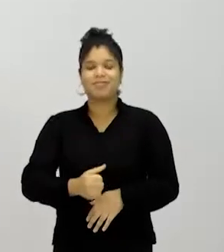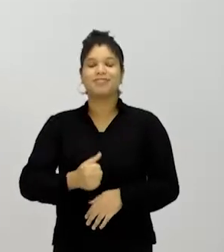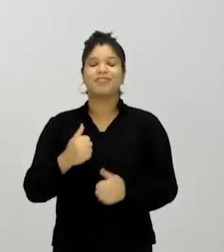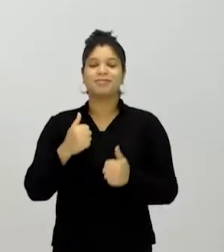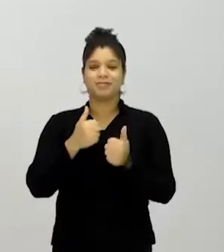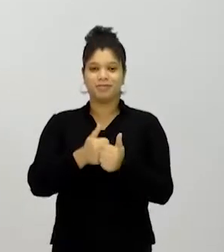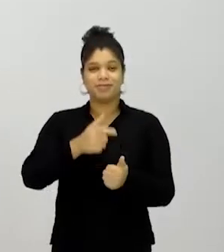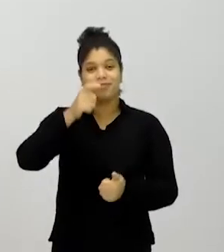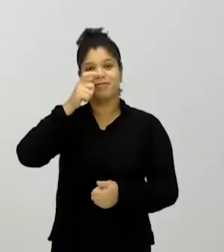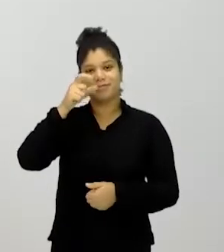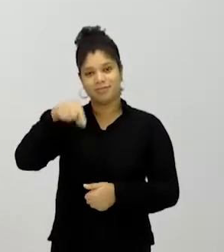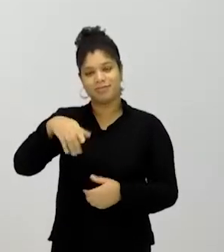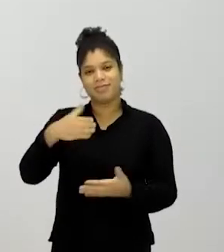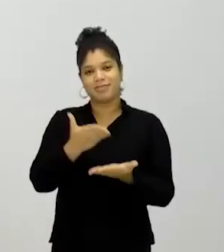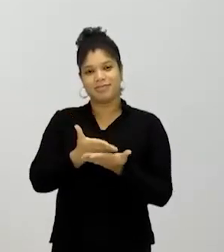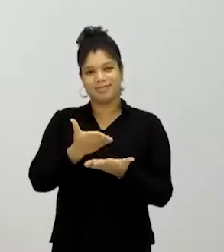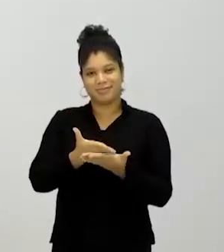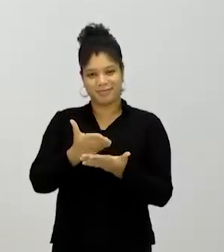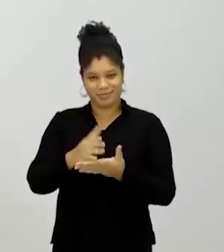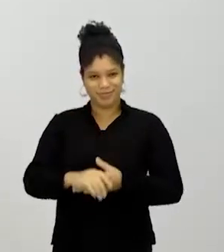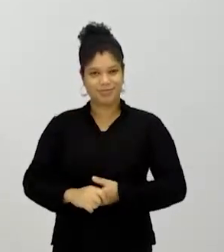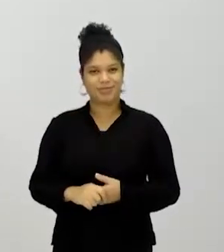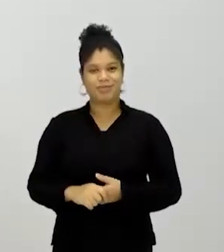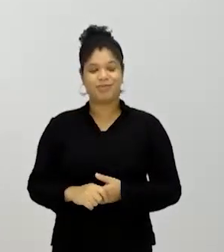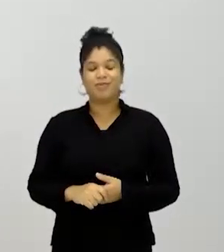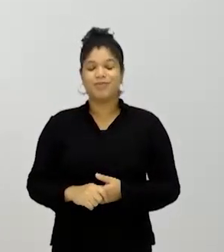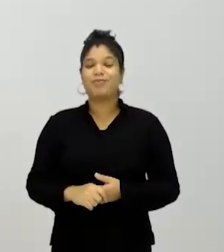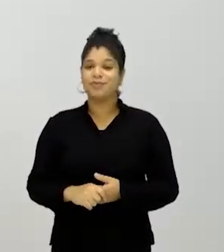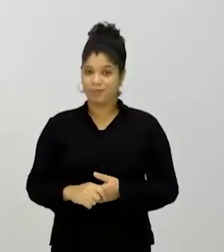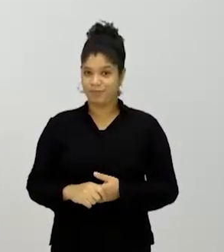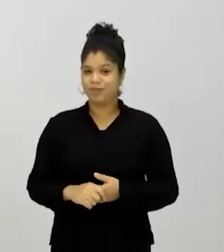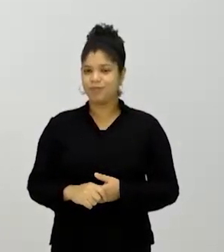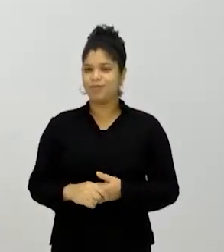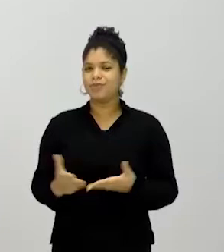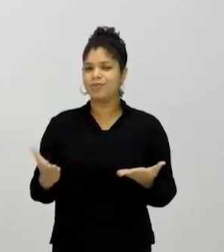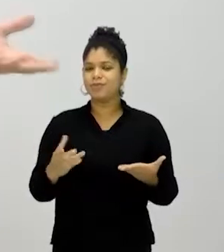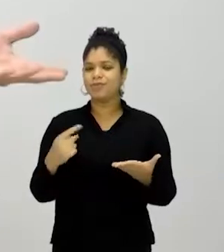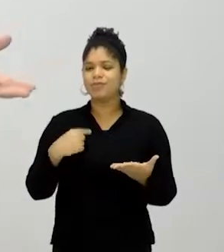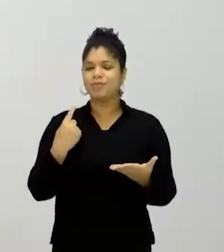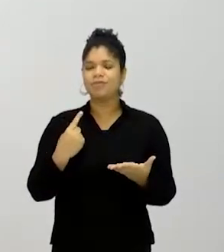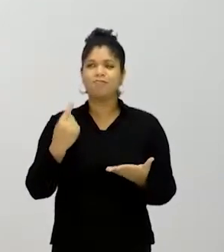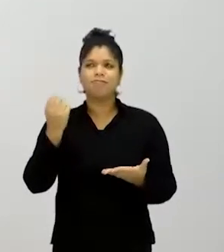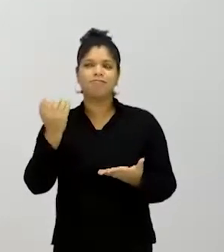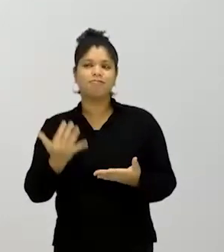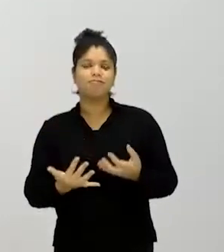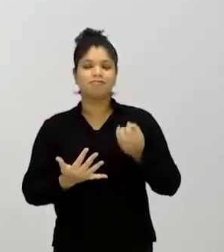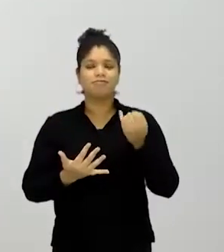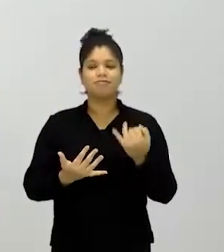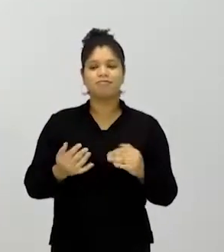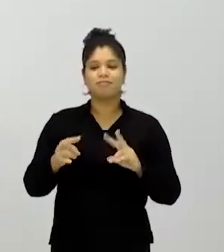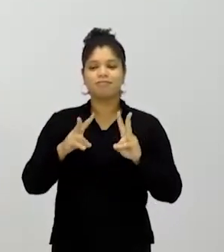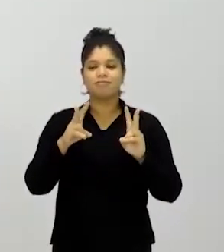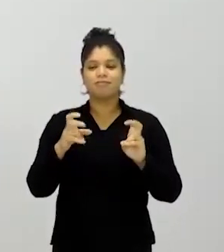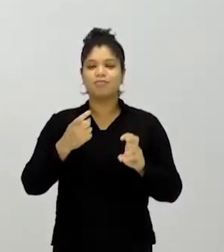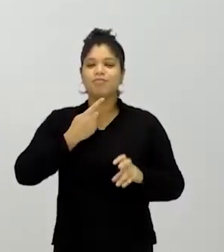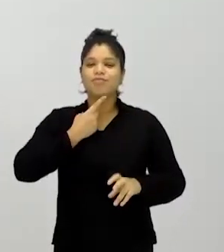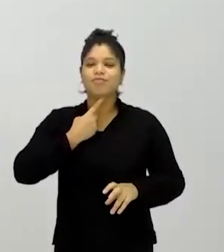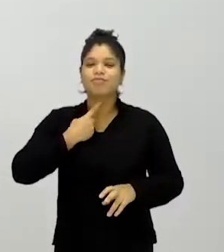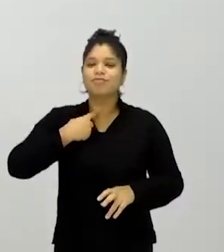em mais uma aula. E estamos aqui seguindo, falando sobre o nosso sonho, sobre os